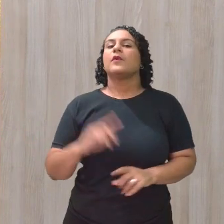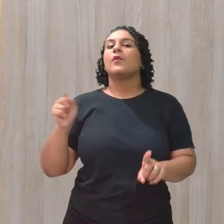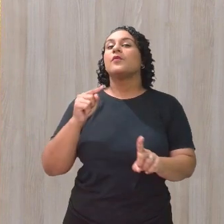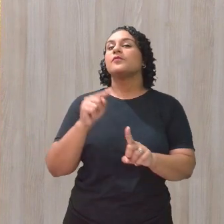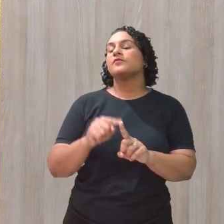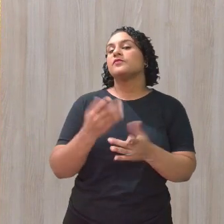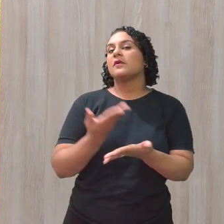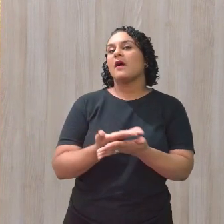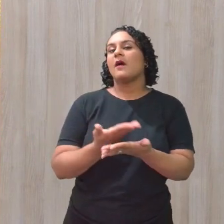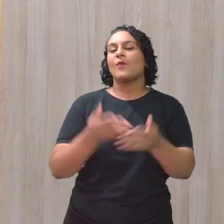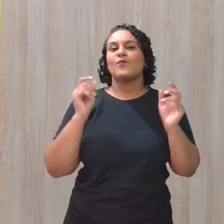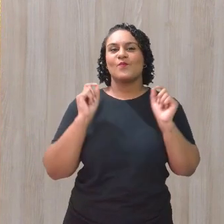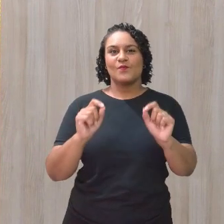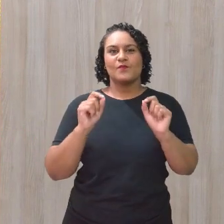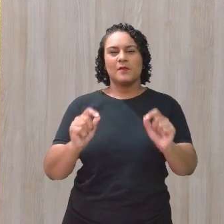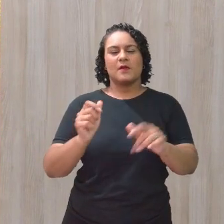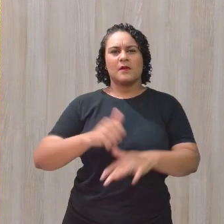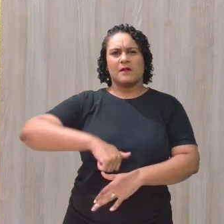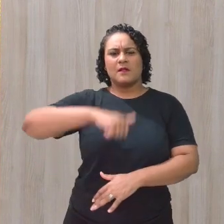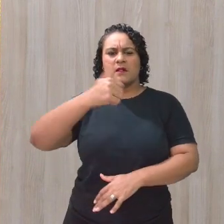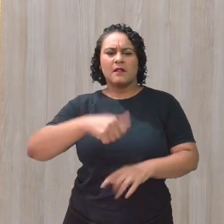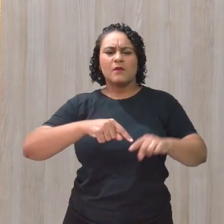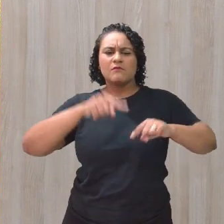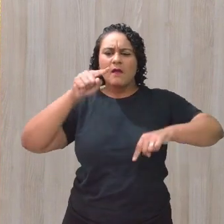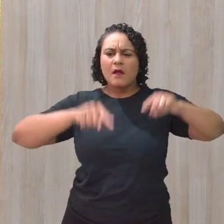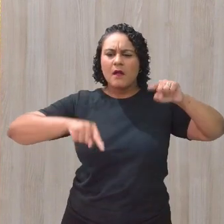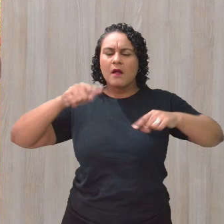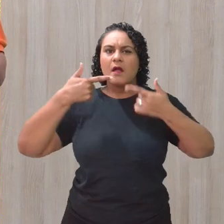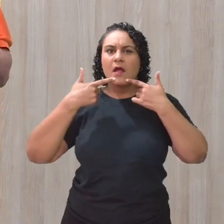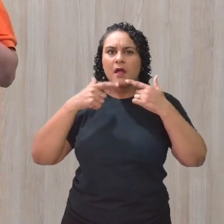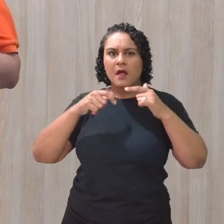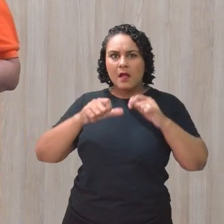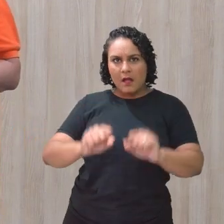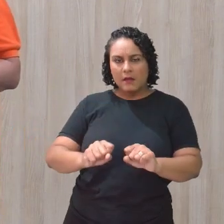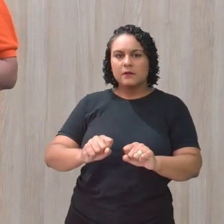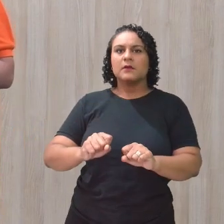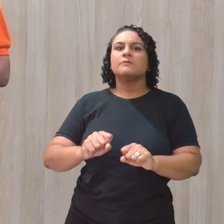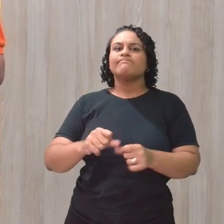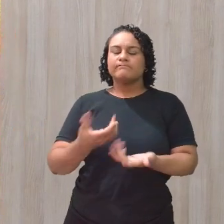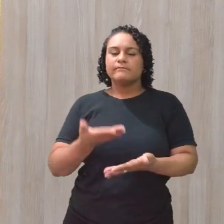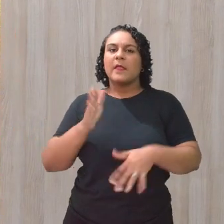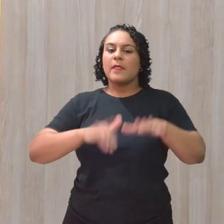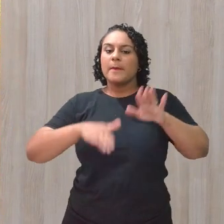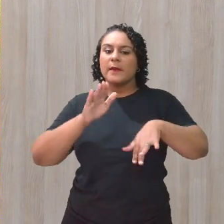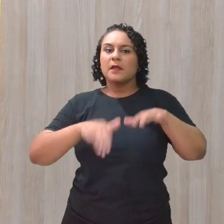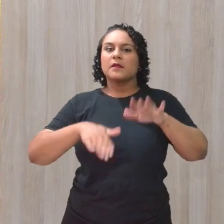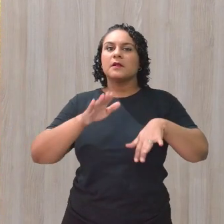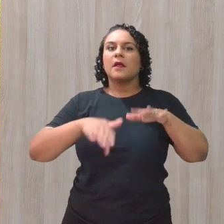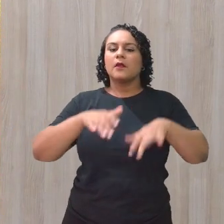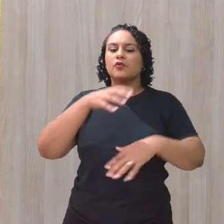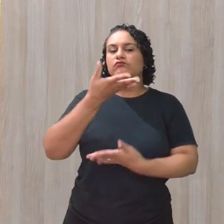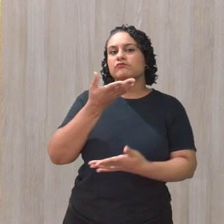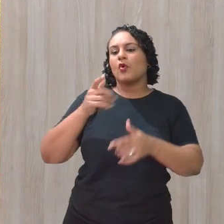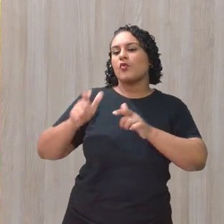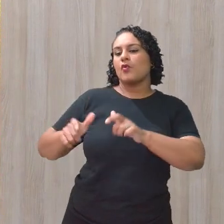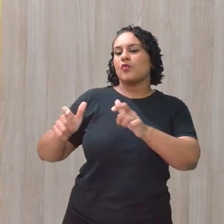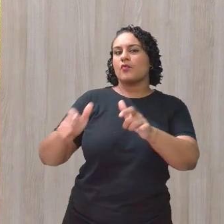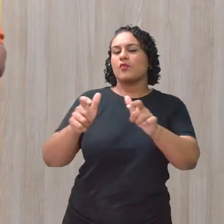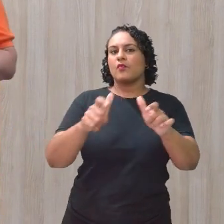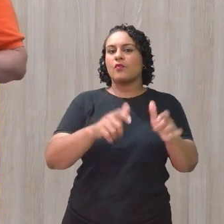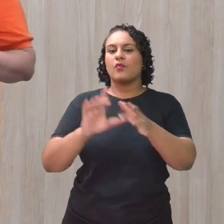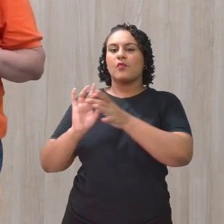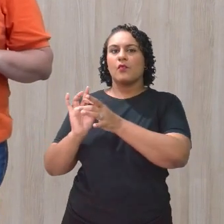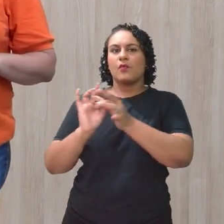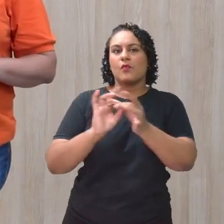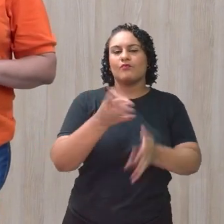objetivo da nossa aula é analisar a variação linguística regional de acordo com o contexto